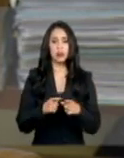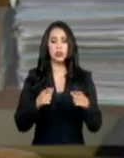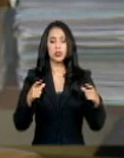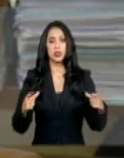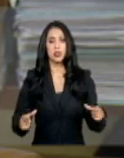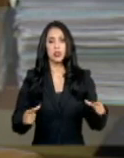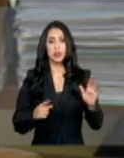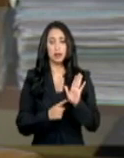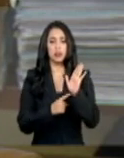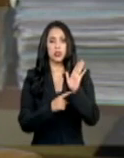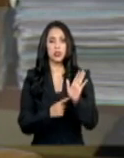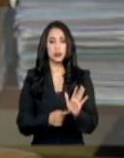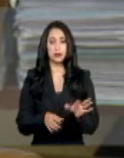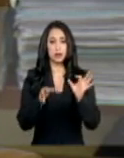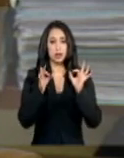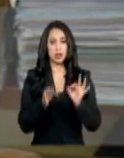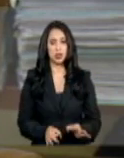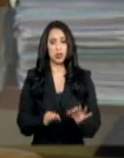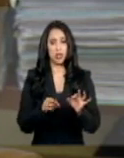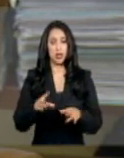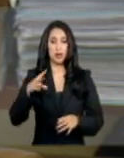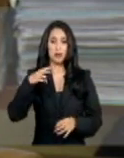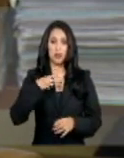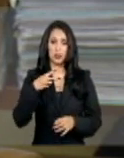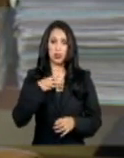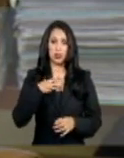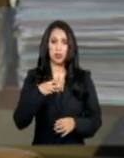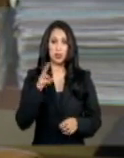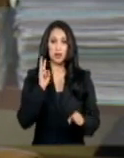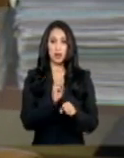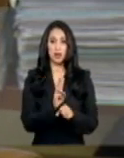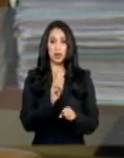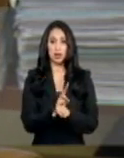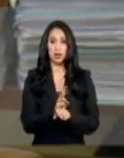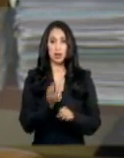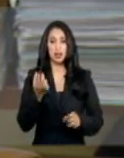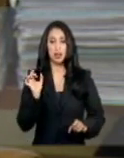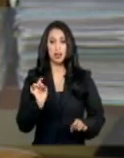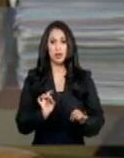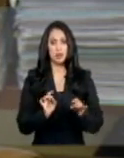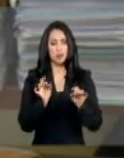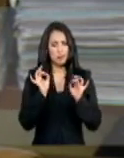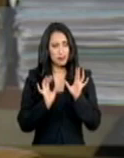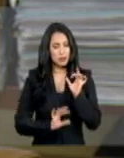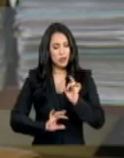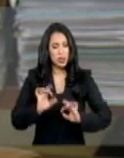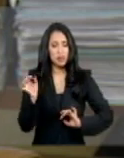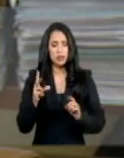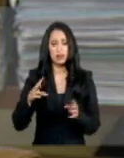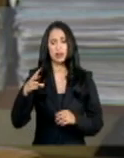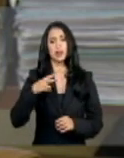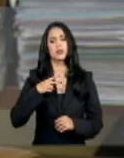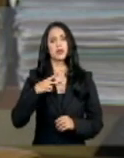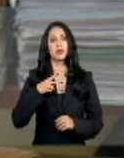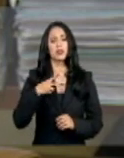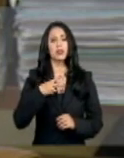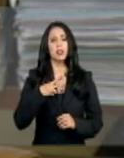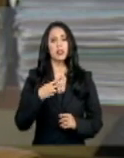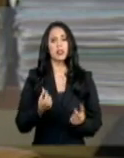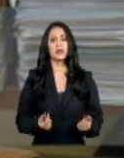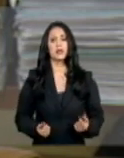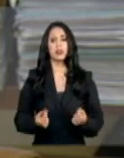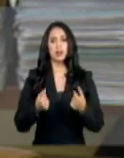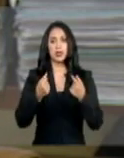a garantia da privacidade protege especificamente à esfera de privacidade financeira das